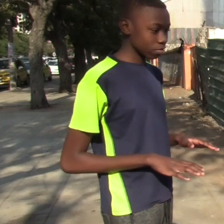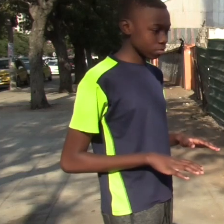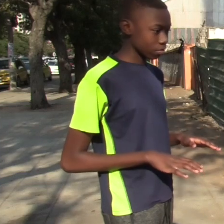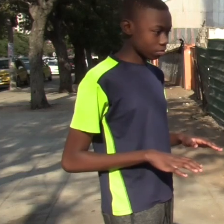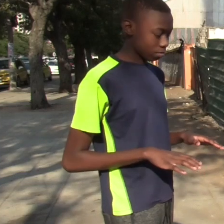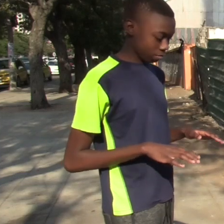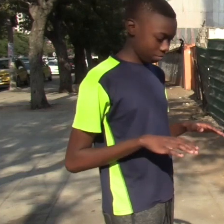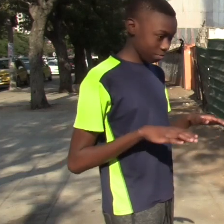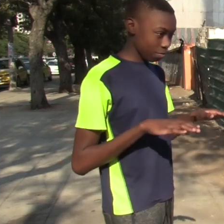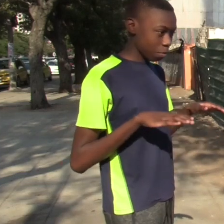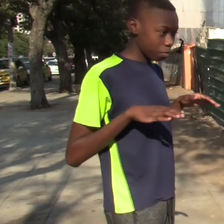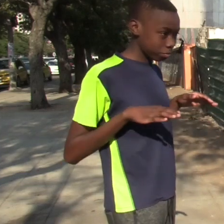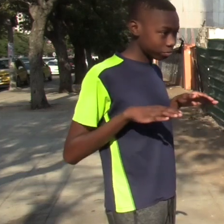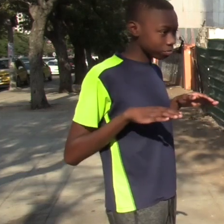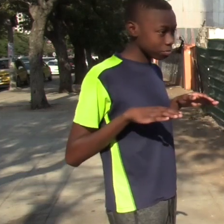Zimbábue.